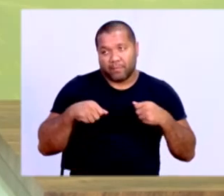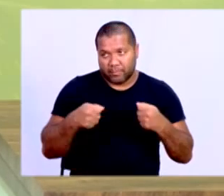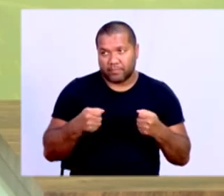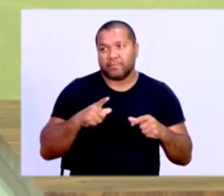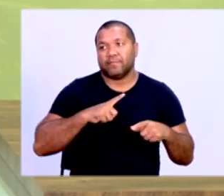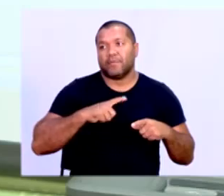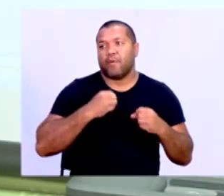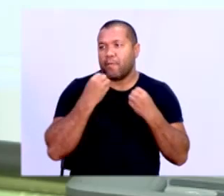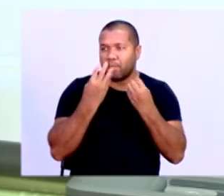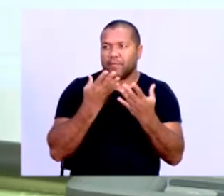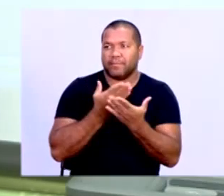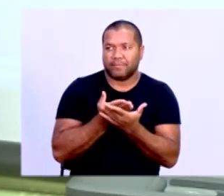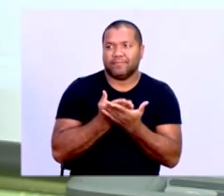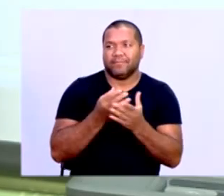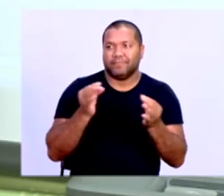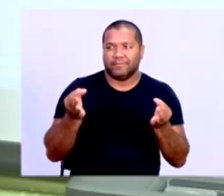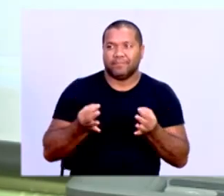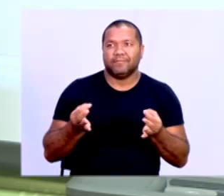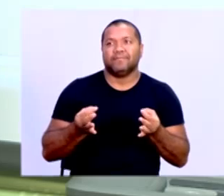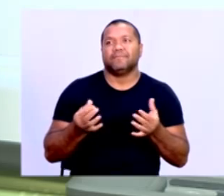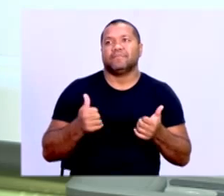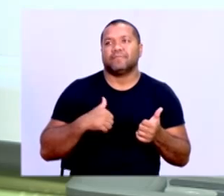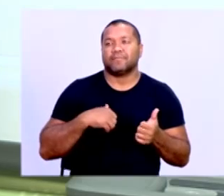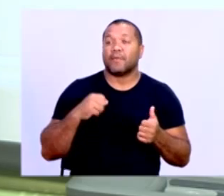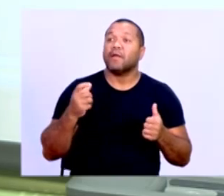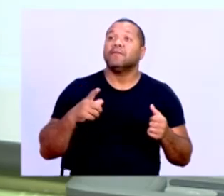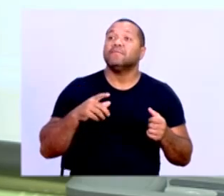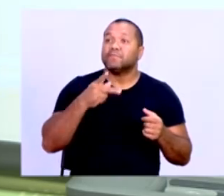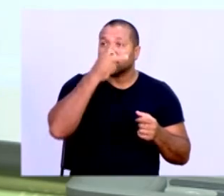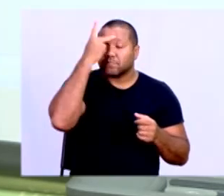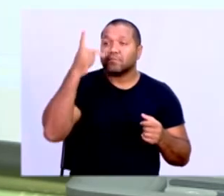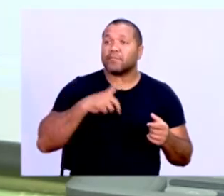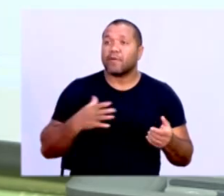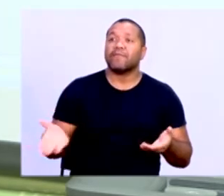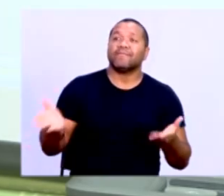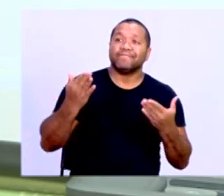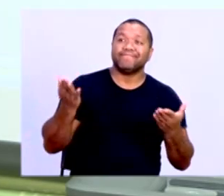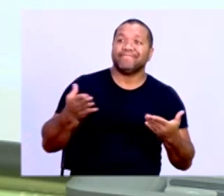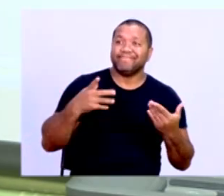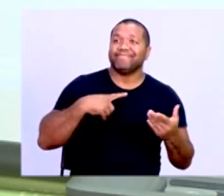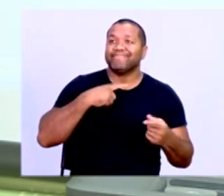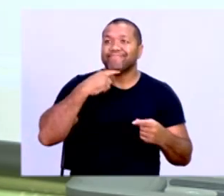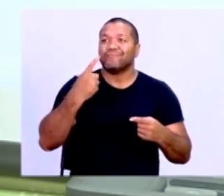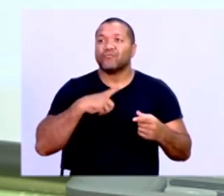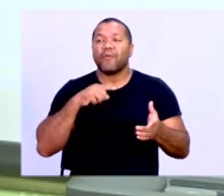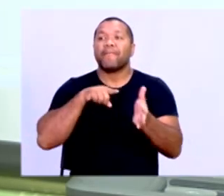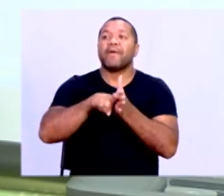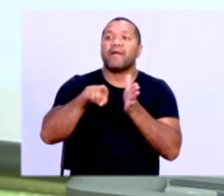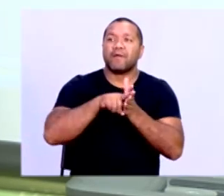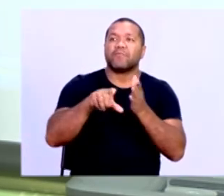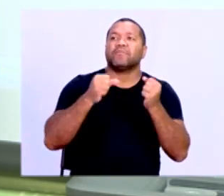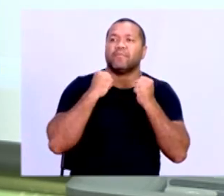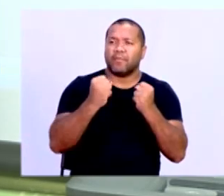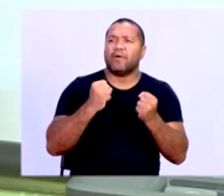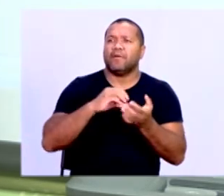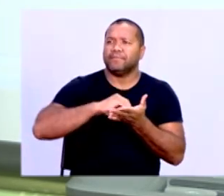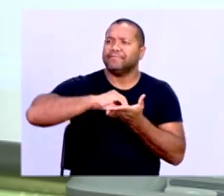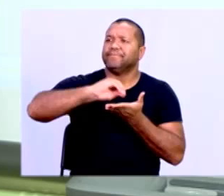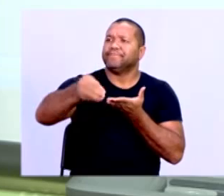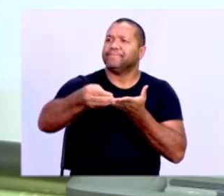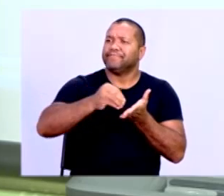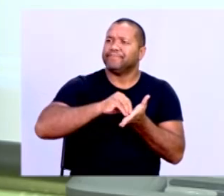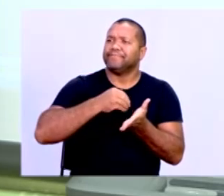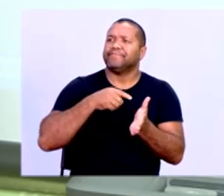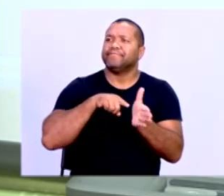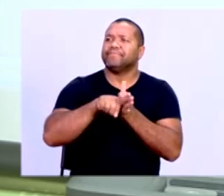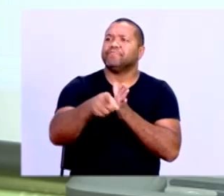aula, né? Isso mesmo, pessoal. Então, participem da aula, tirem suas dúvidas, mandem as perguntas de